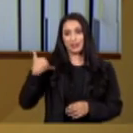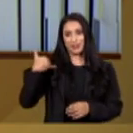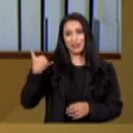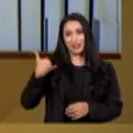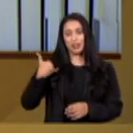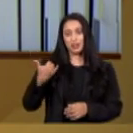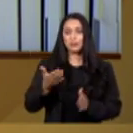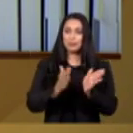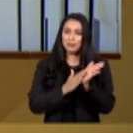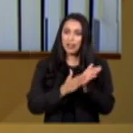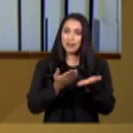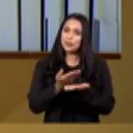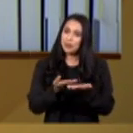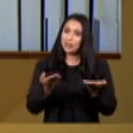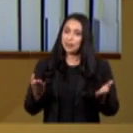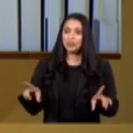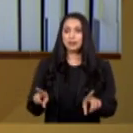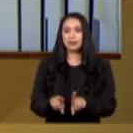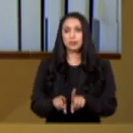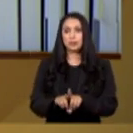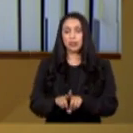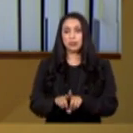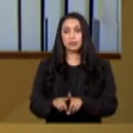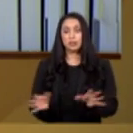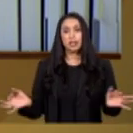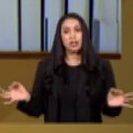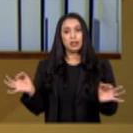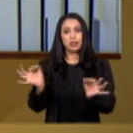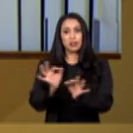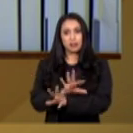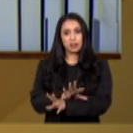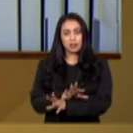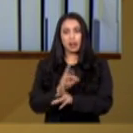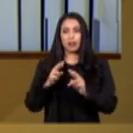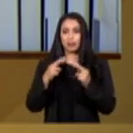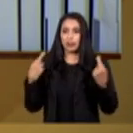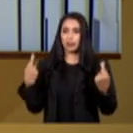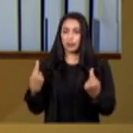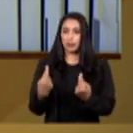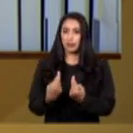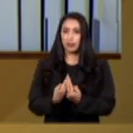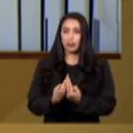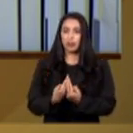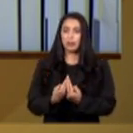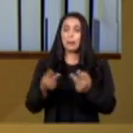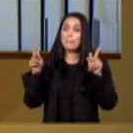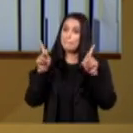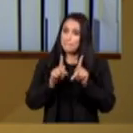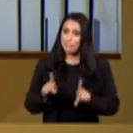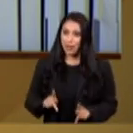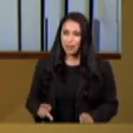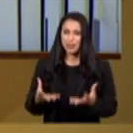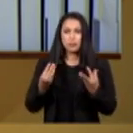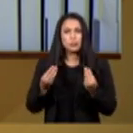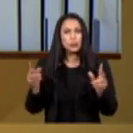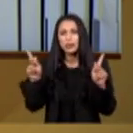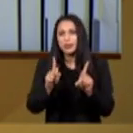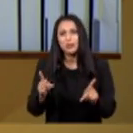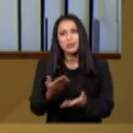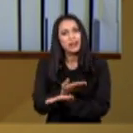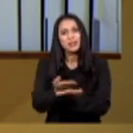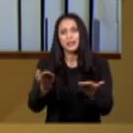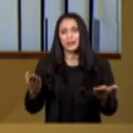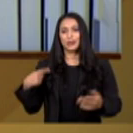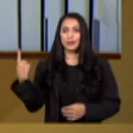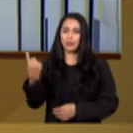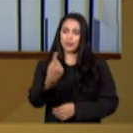nosso registro também eu declaro encerrada a presente sessão renovando os votos de passos de muita paz a todos